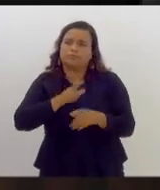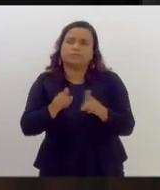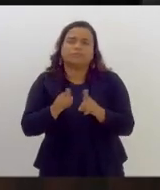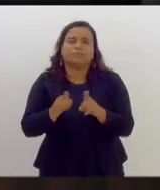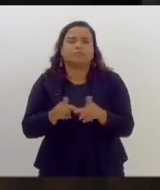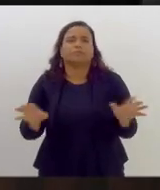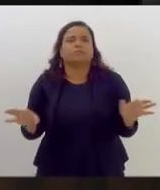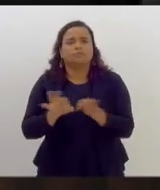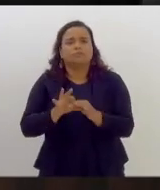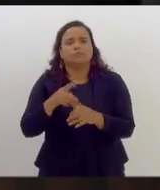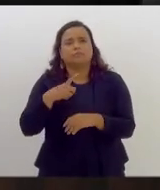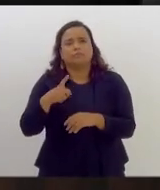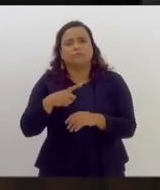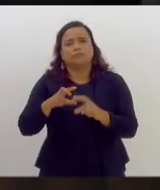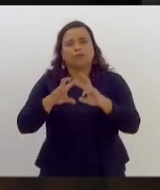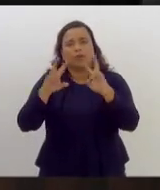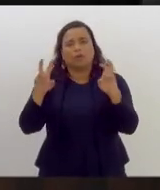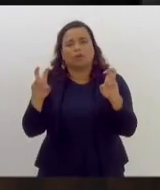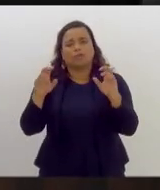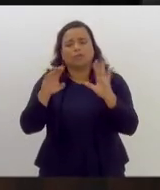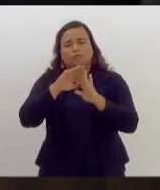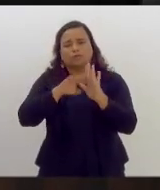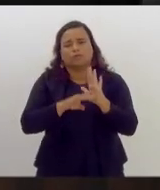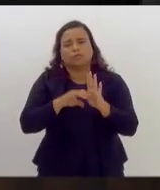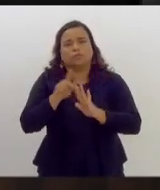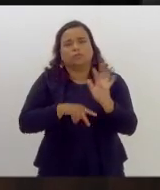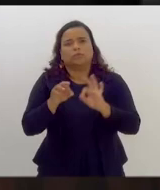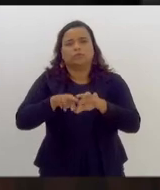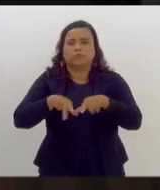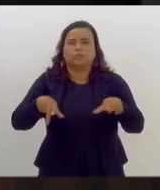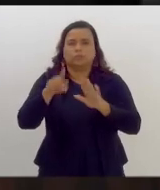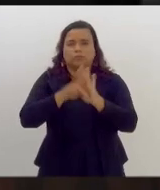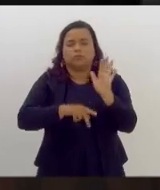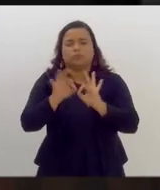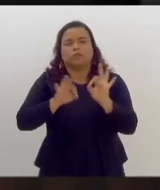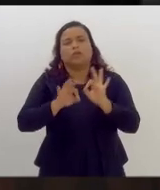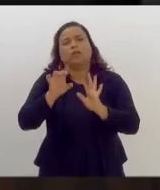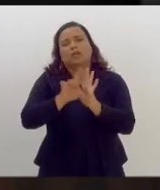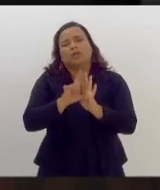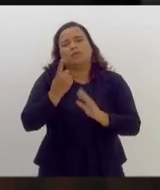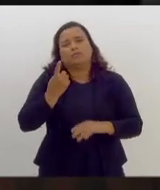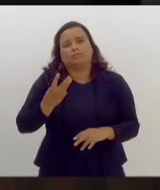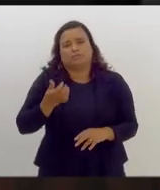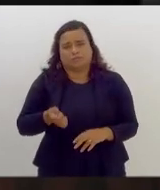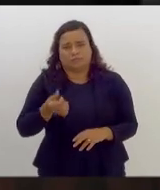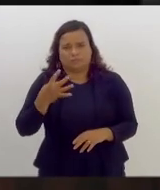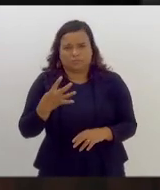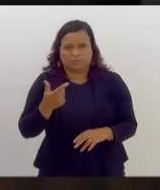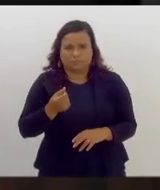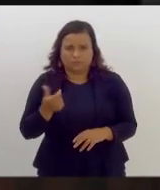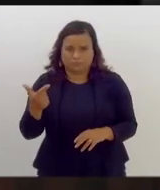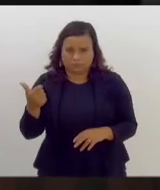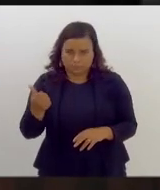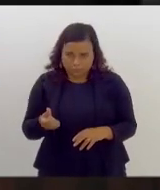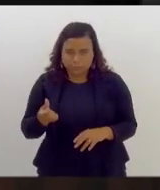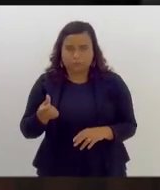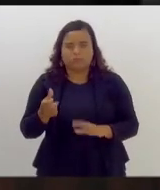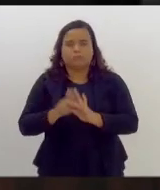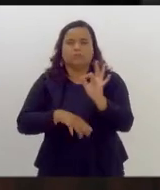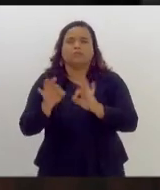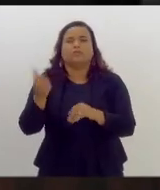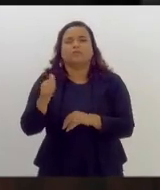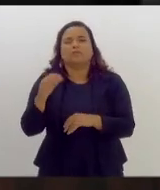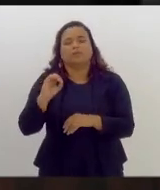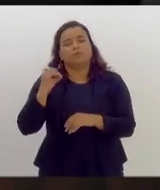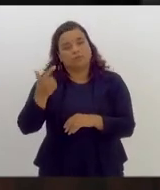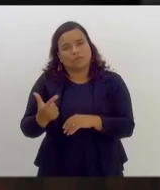na ordem do dia dos seguintes projetos. Projeto de lei 1364 de 16, projeto 1102